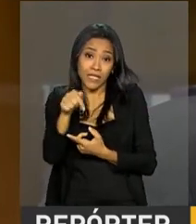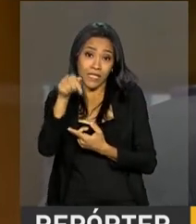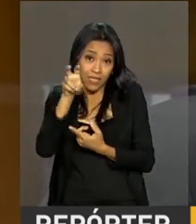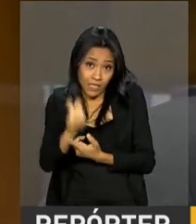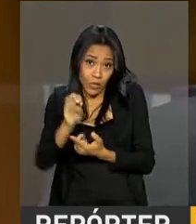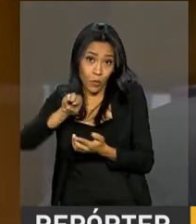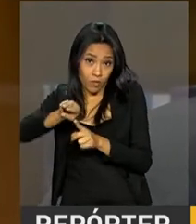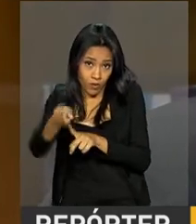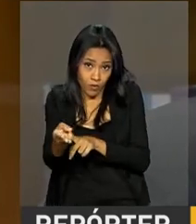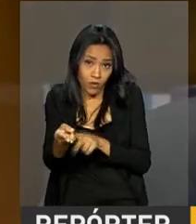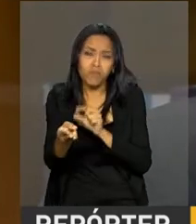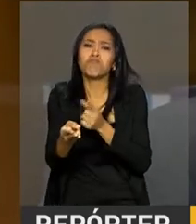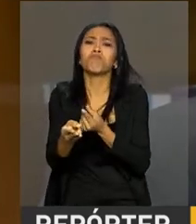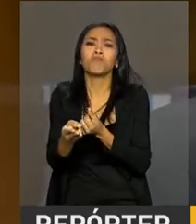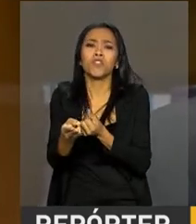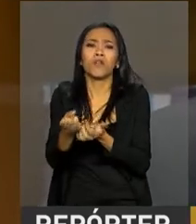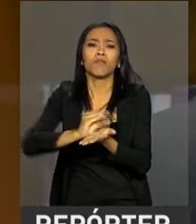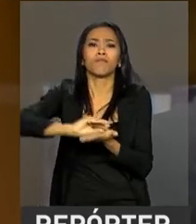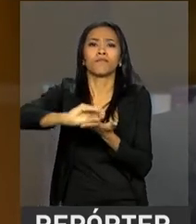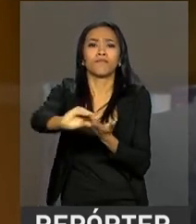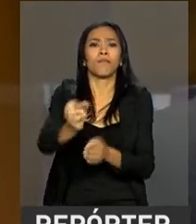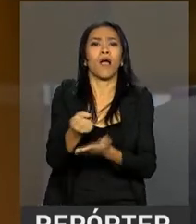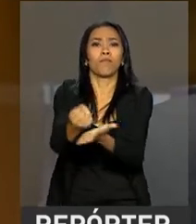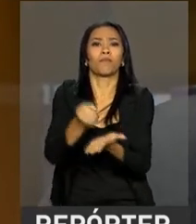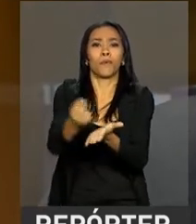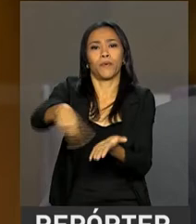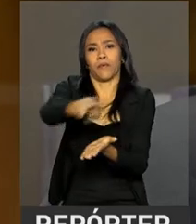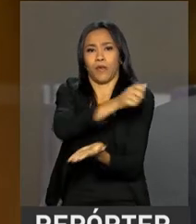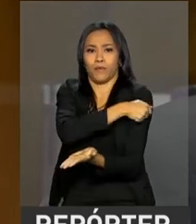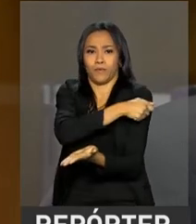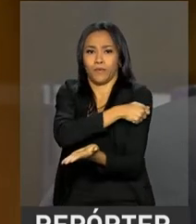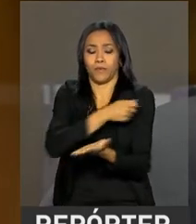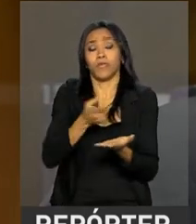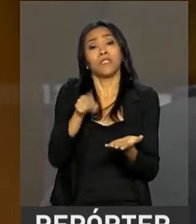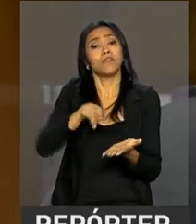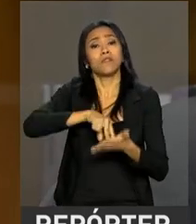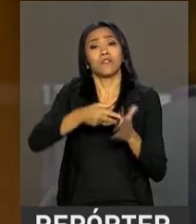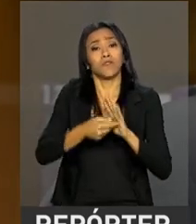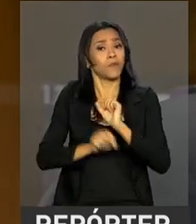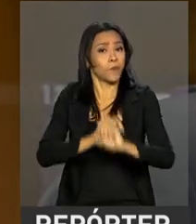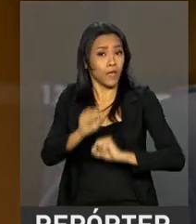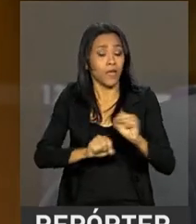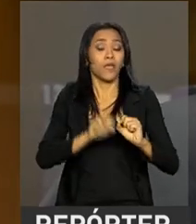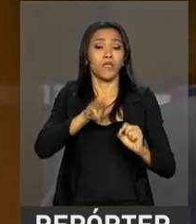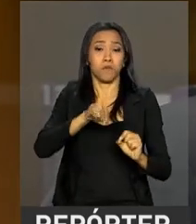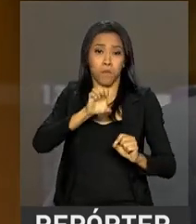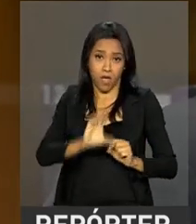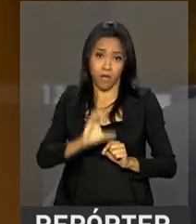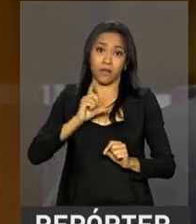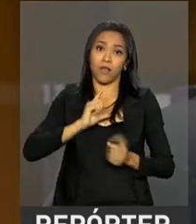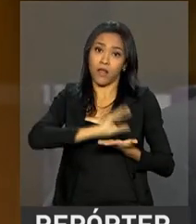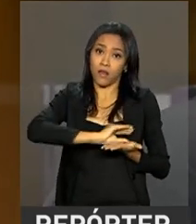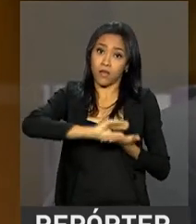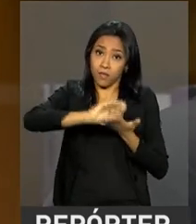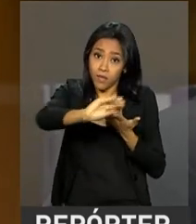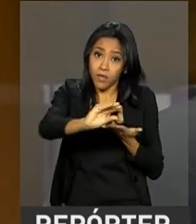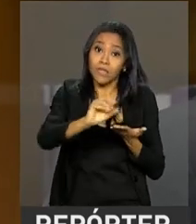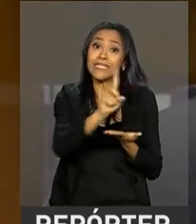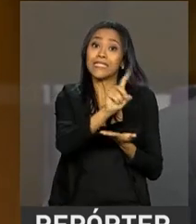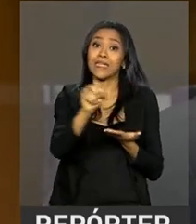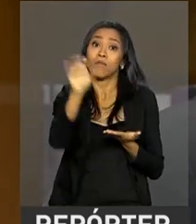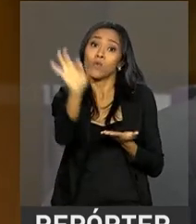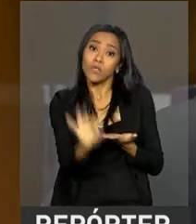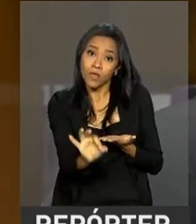são destinados à assistência estudantil e significa que o ministério da educação está liberando 100% do orçamento